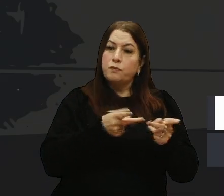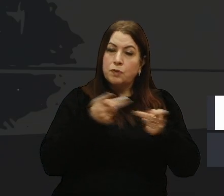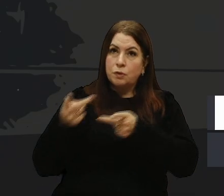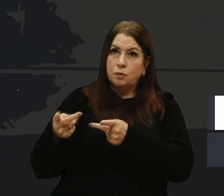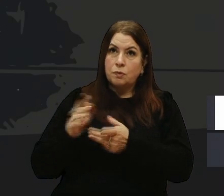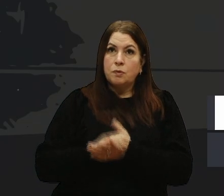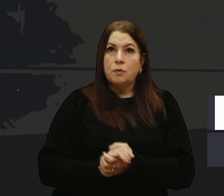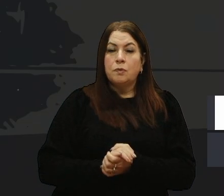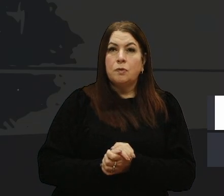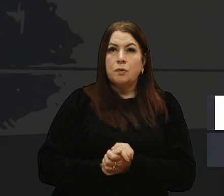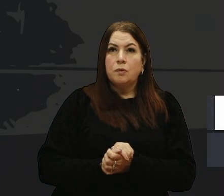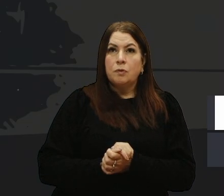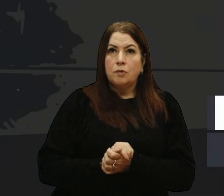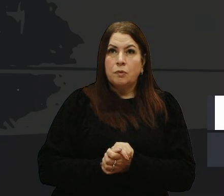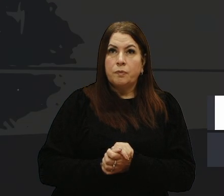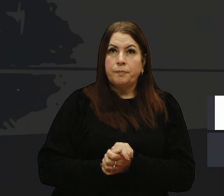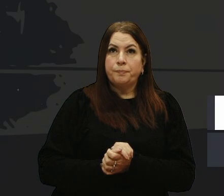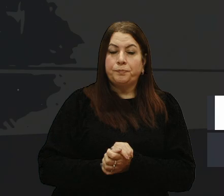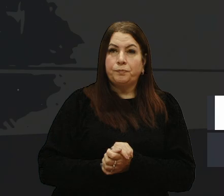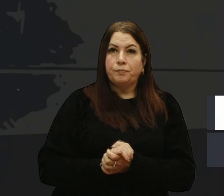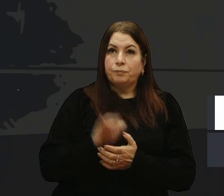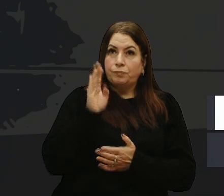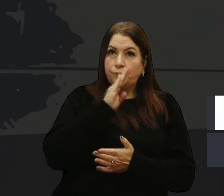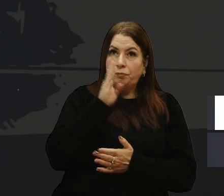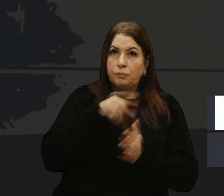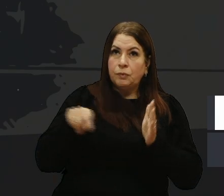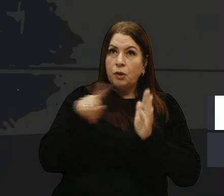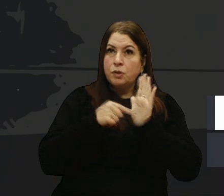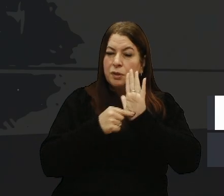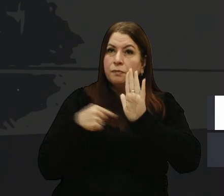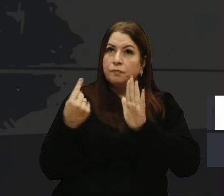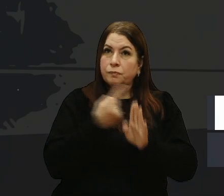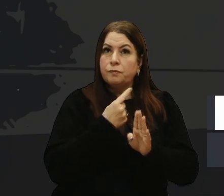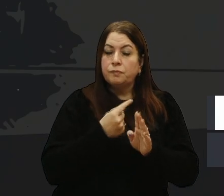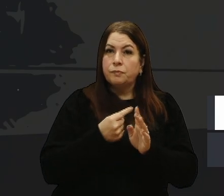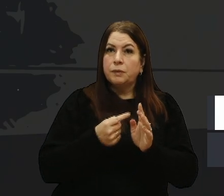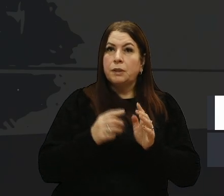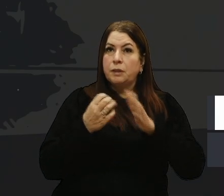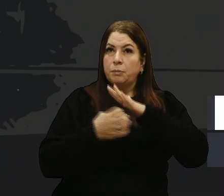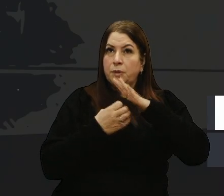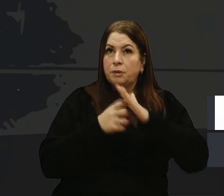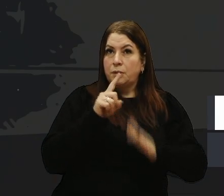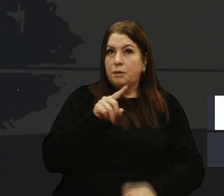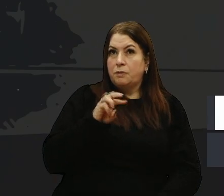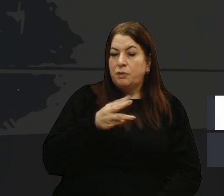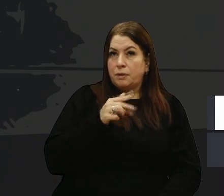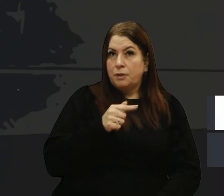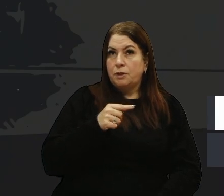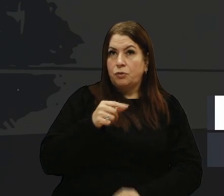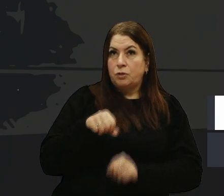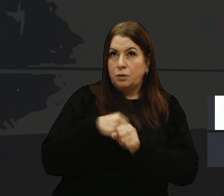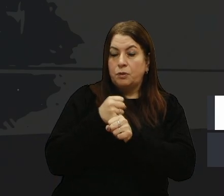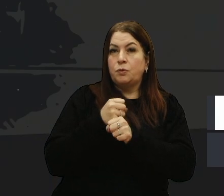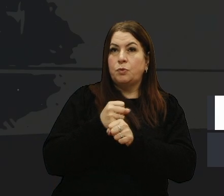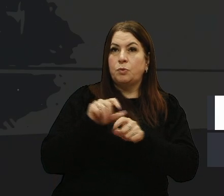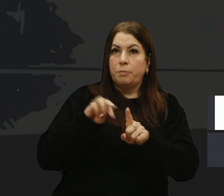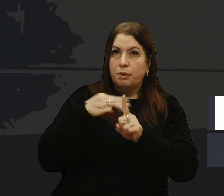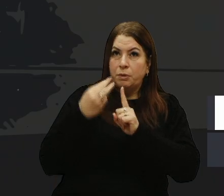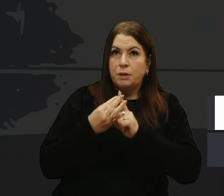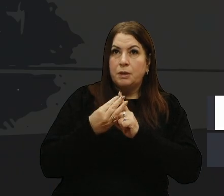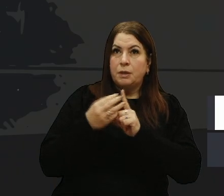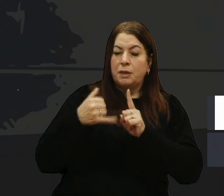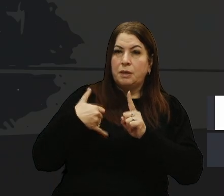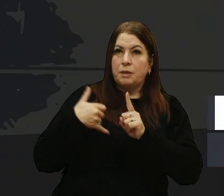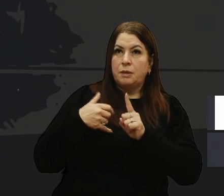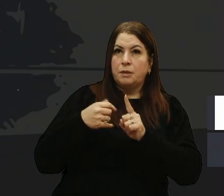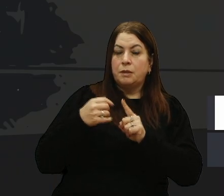visitantes. Aí, de forma rápida, então, a maturidade empresarial, 13,7 anos a atuação no mercado, a idade do